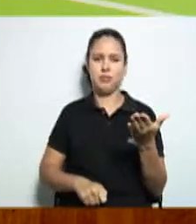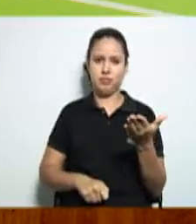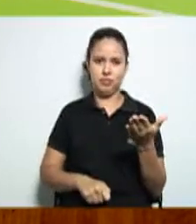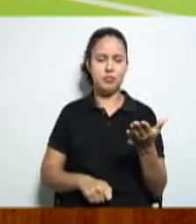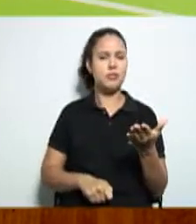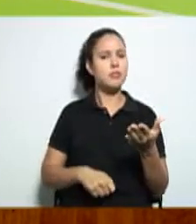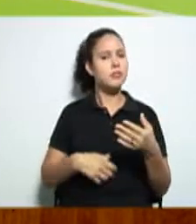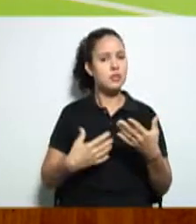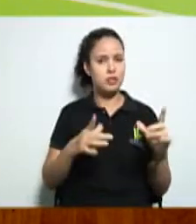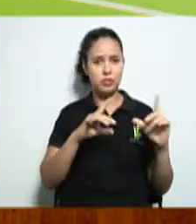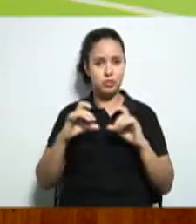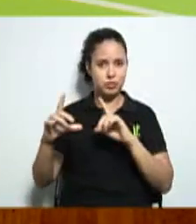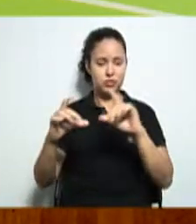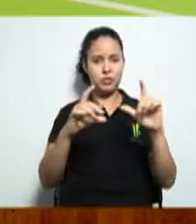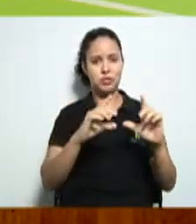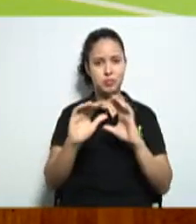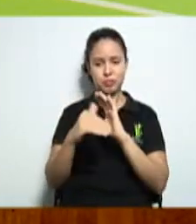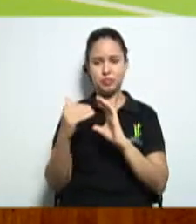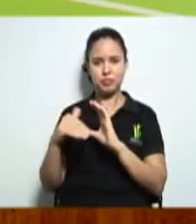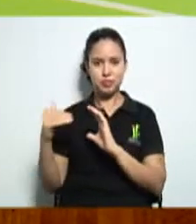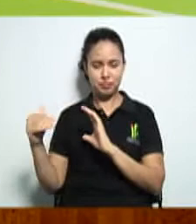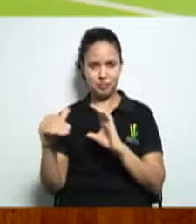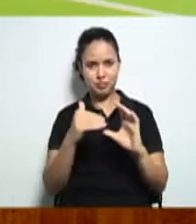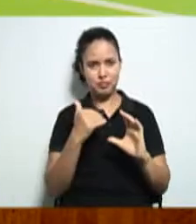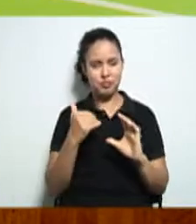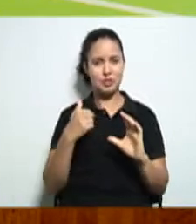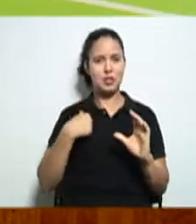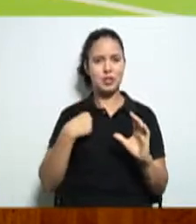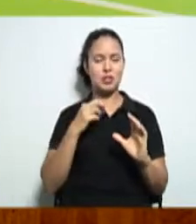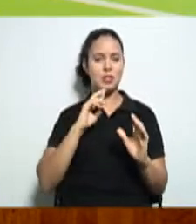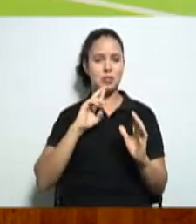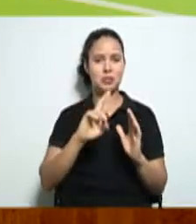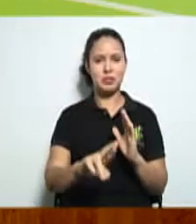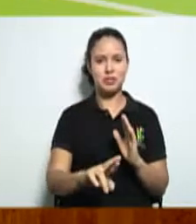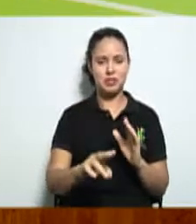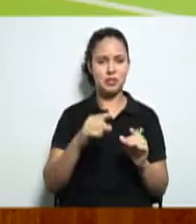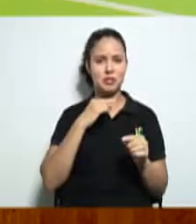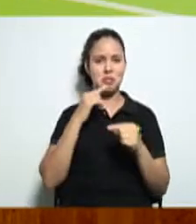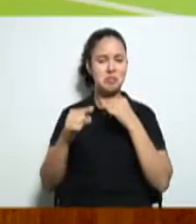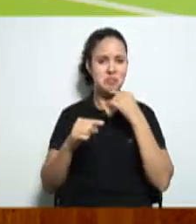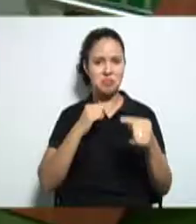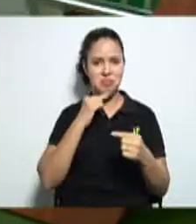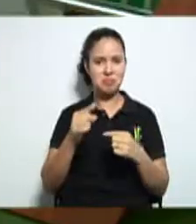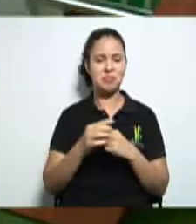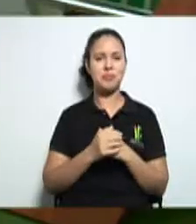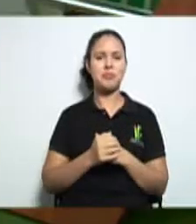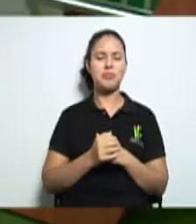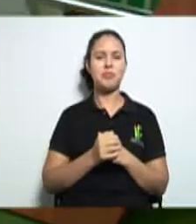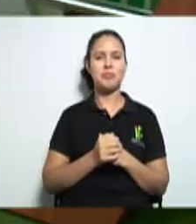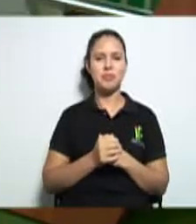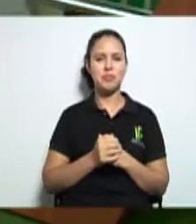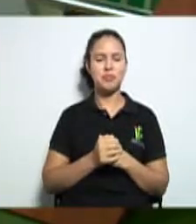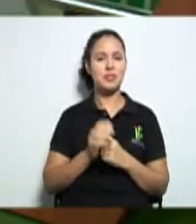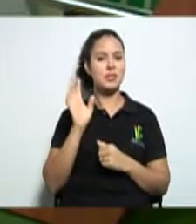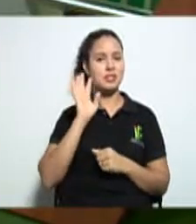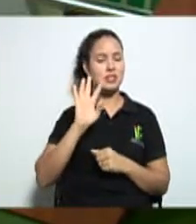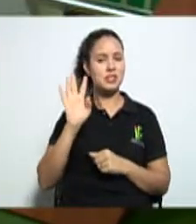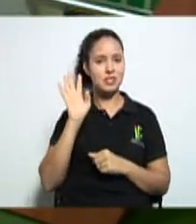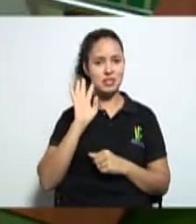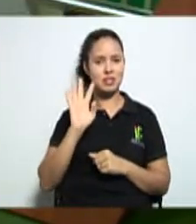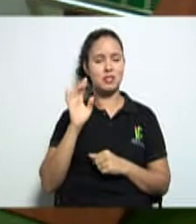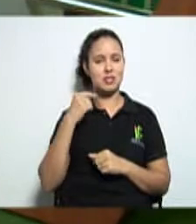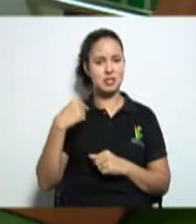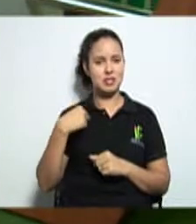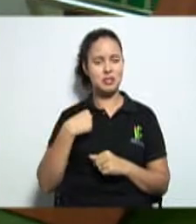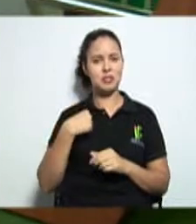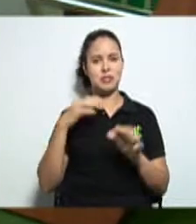chegando tanta foto, tanta coisa que eu não estou conseguindo responder. tá muito rápido aí. Muito tá legal. Mas olha, eu estou